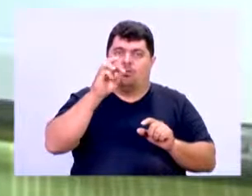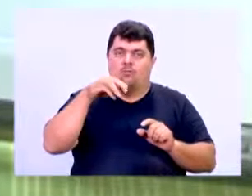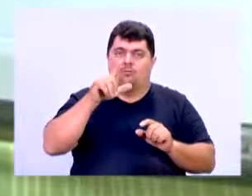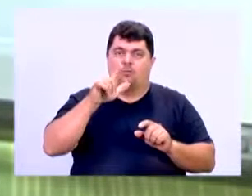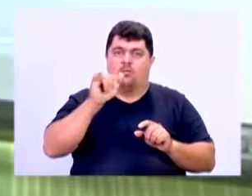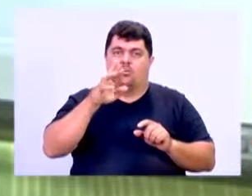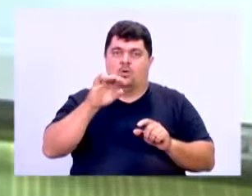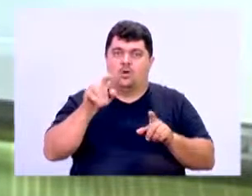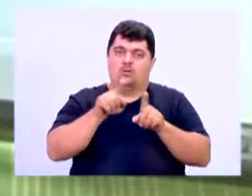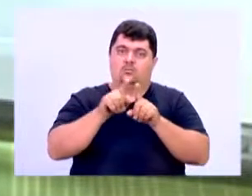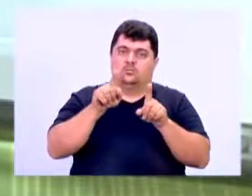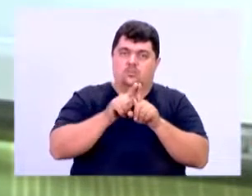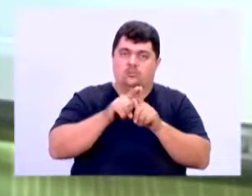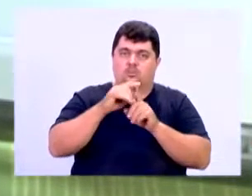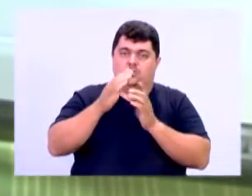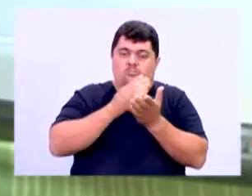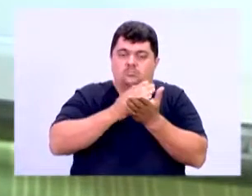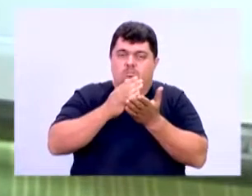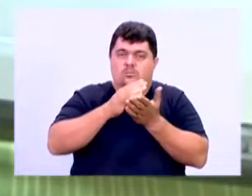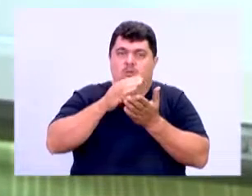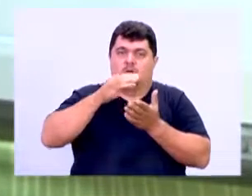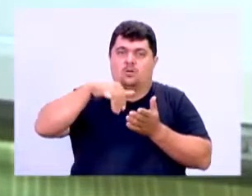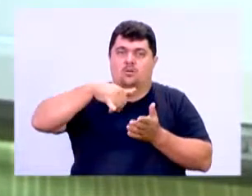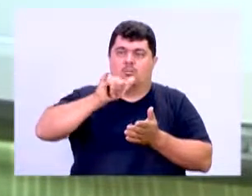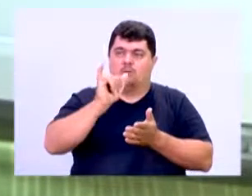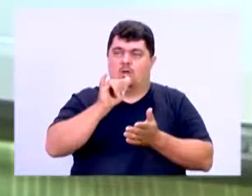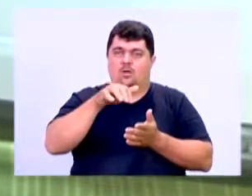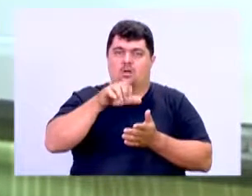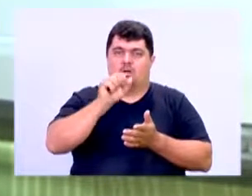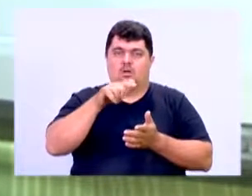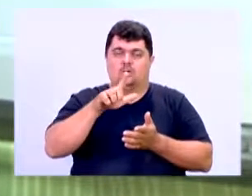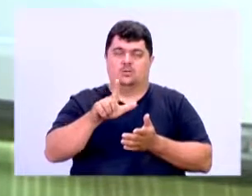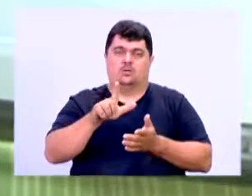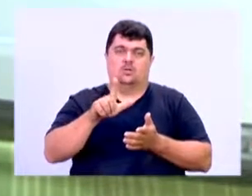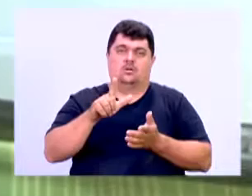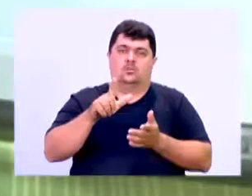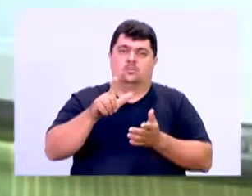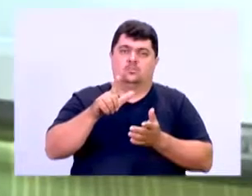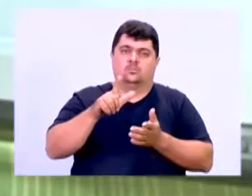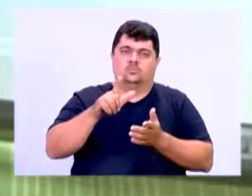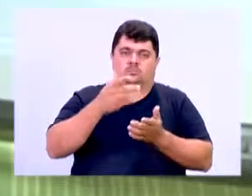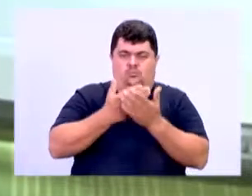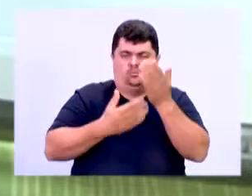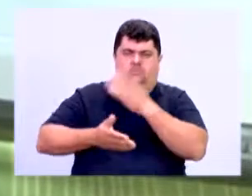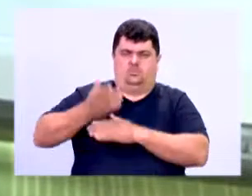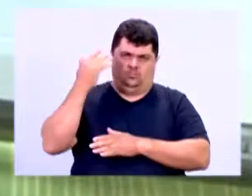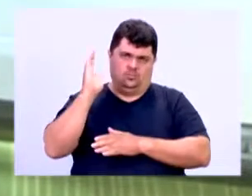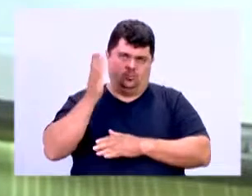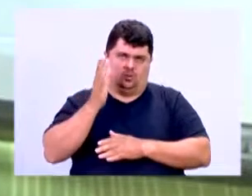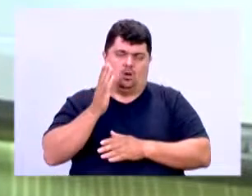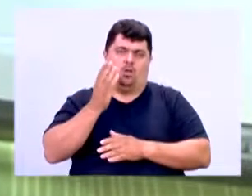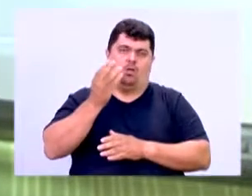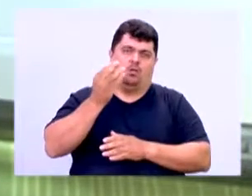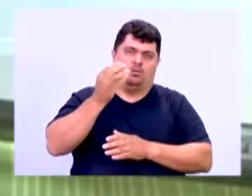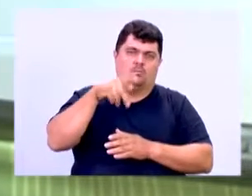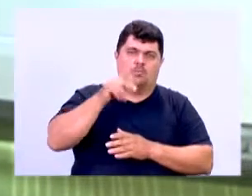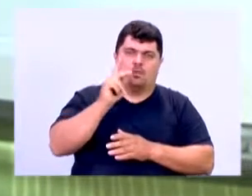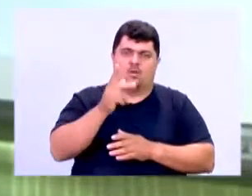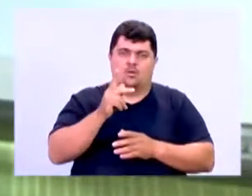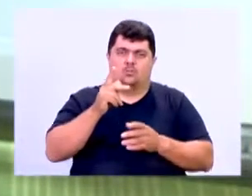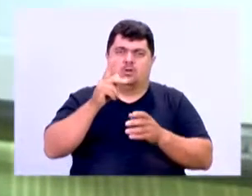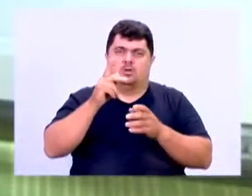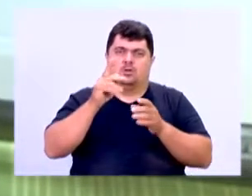ao MySQL. Bom, como vimos na aula anterior, PHP, a declaração de variáveis, inicialização, a